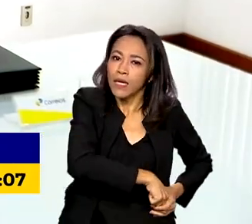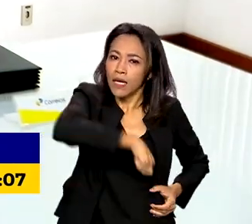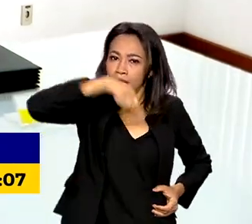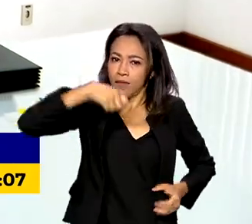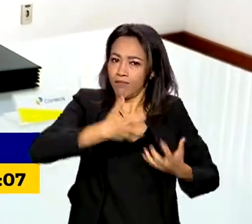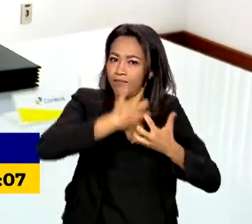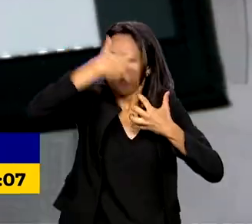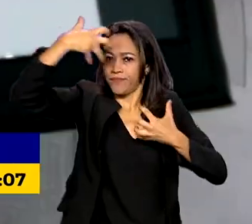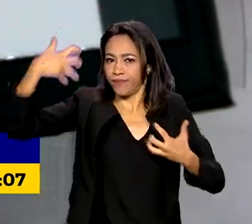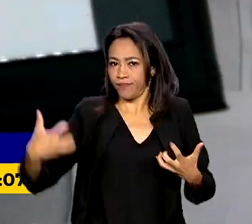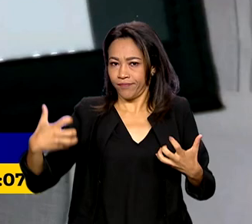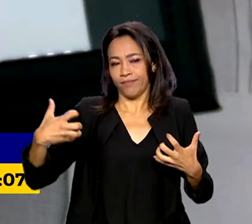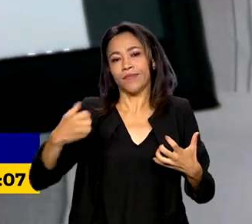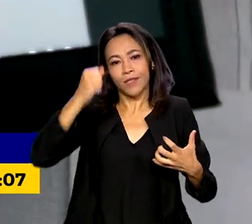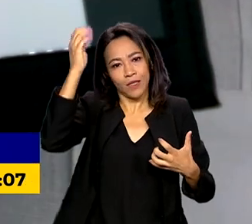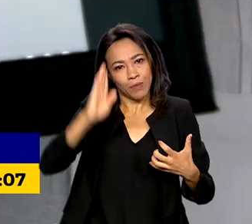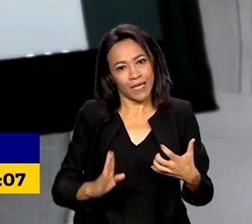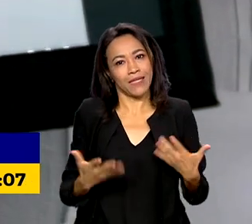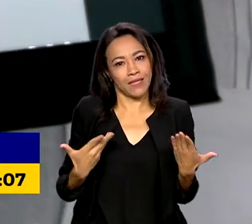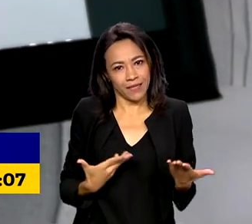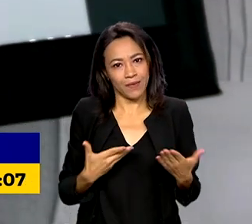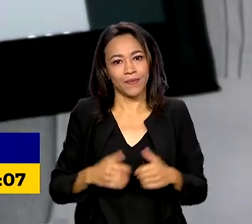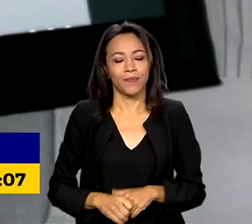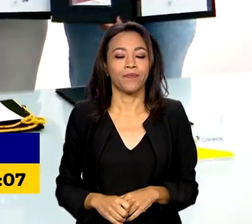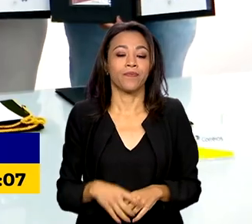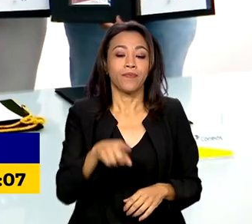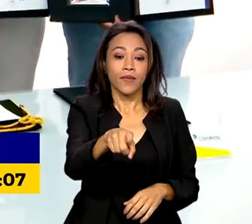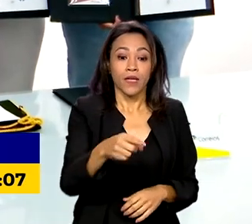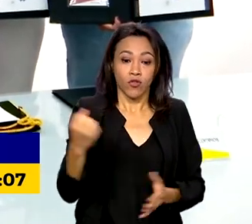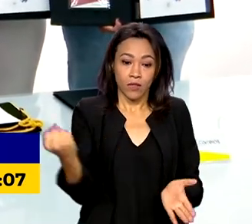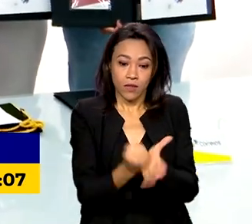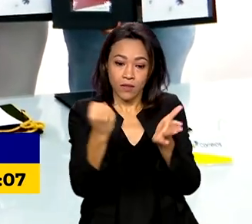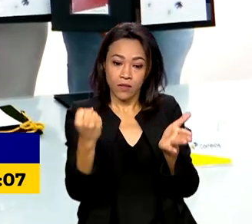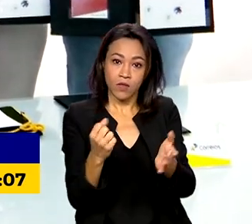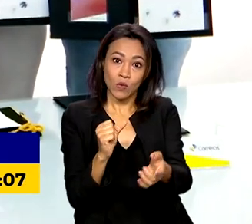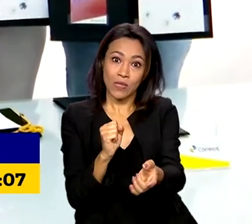Correios lançaram um selo comemorativo dos 200 anos da independência do Brasil na Bahia.